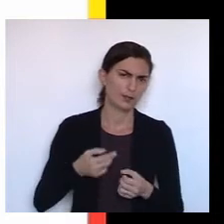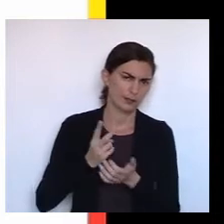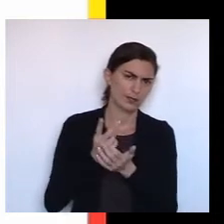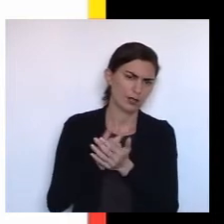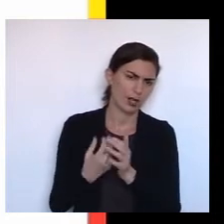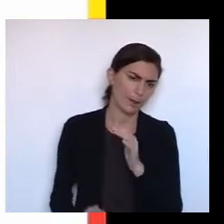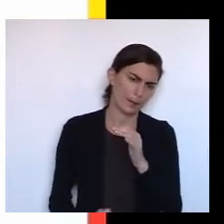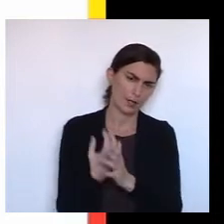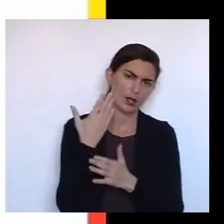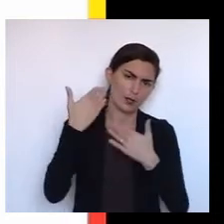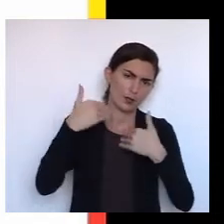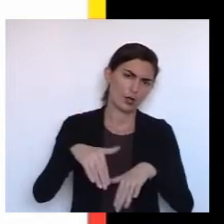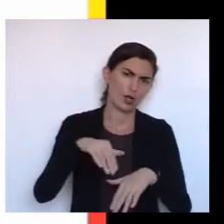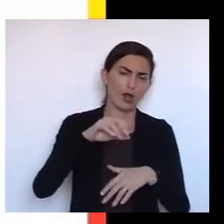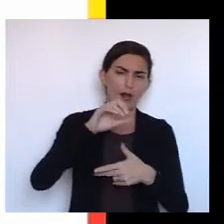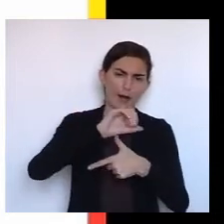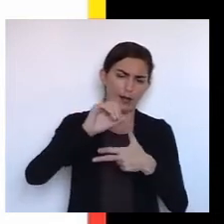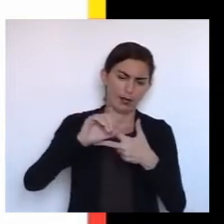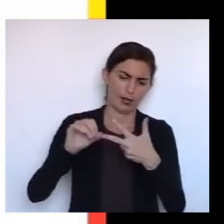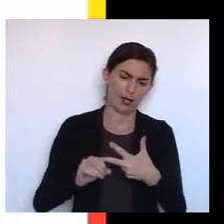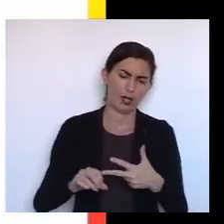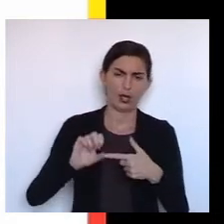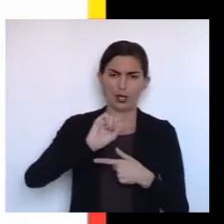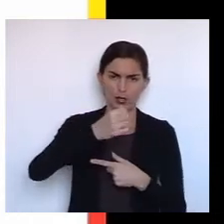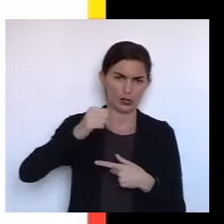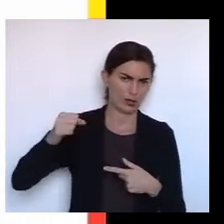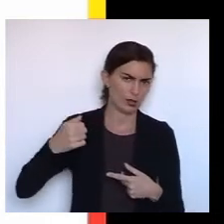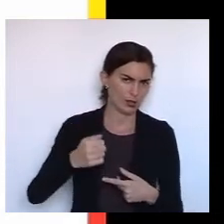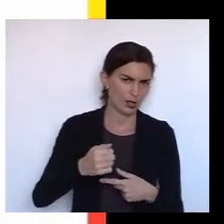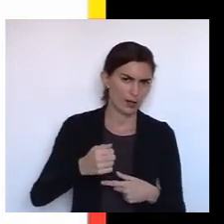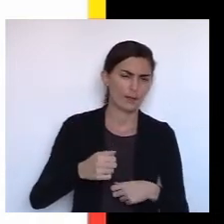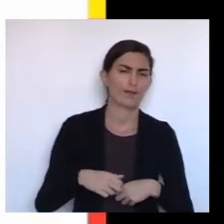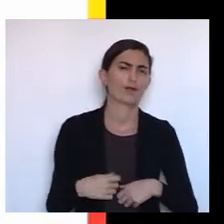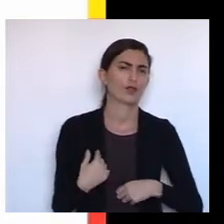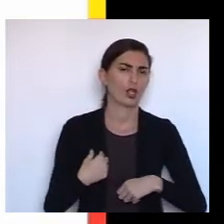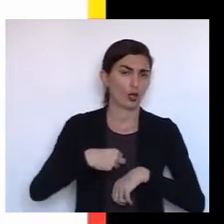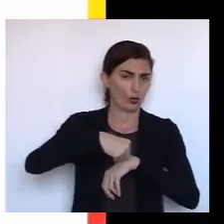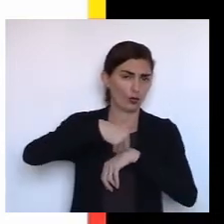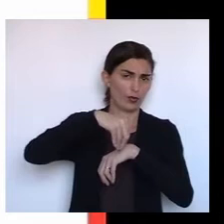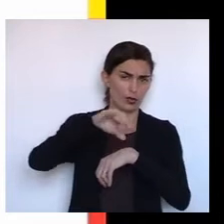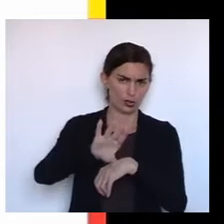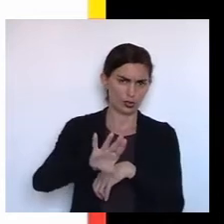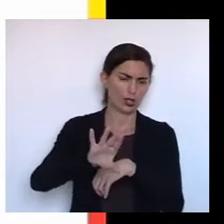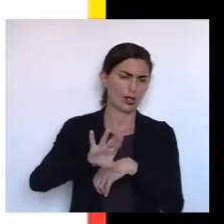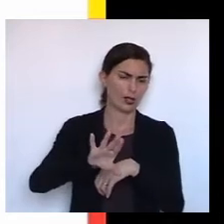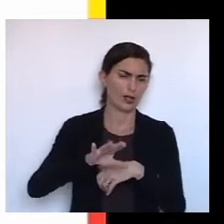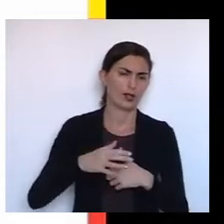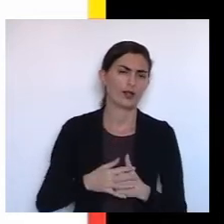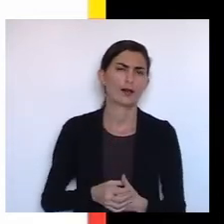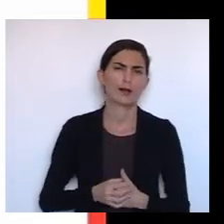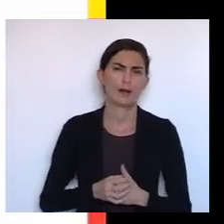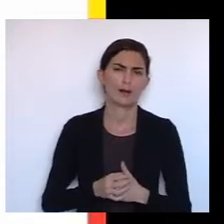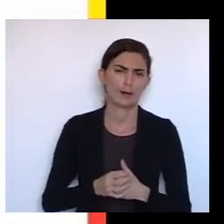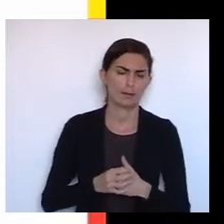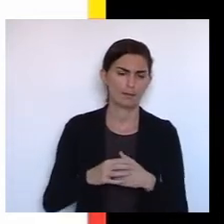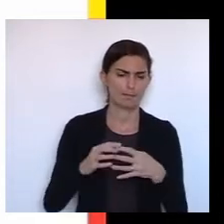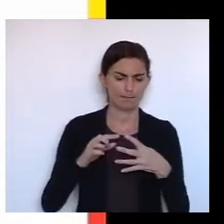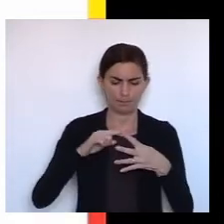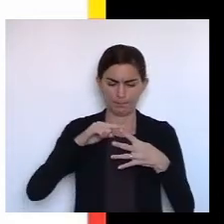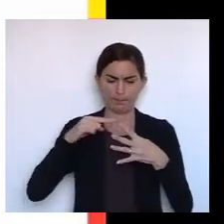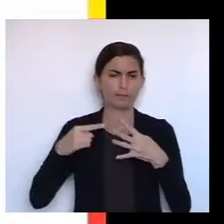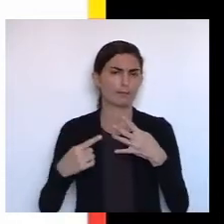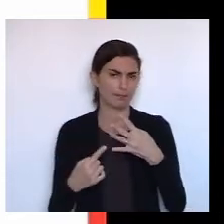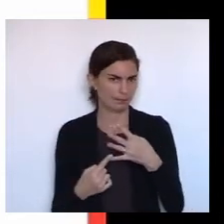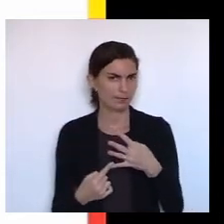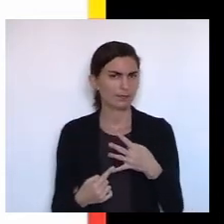constantemente aparecem em provas, como o Enem e o SSA, eu quero destacar os 2 primeiros. Costumam aparecer